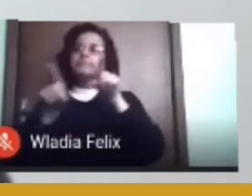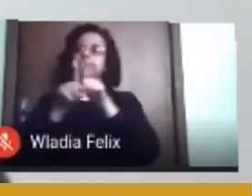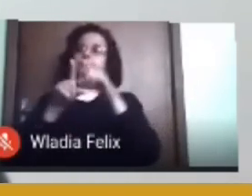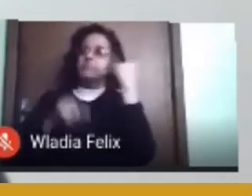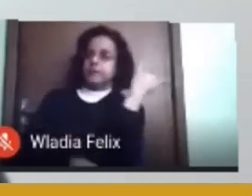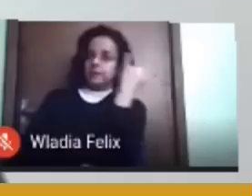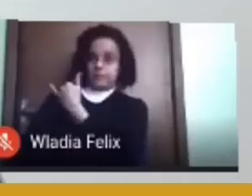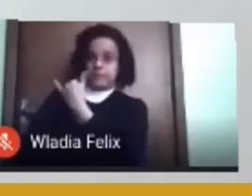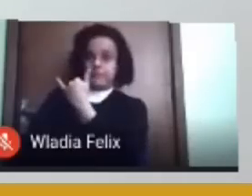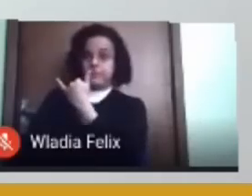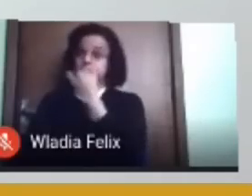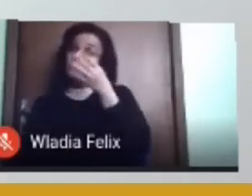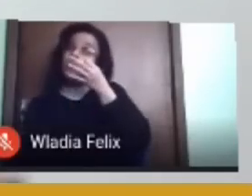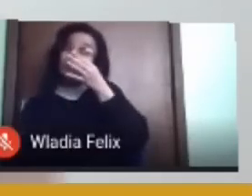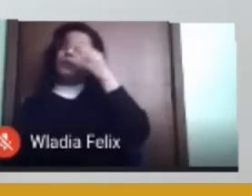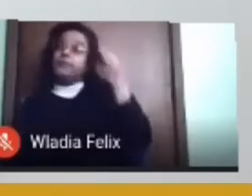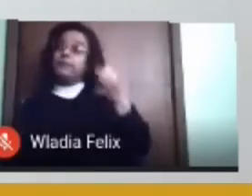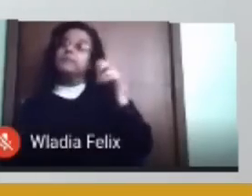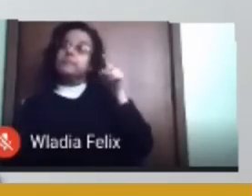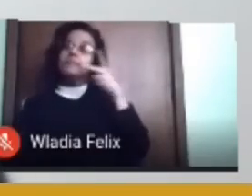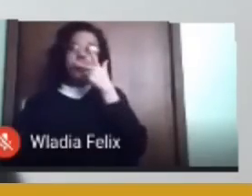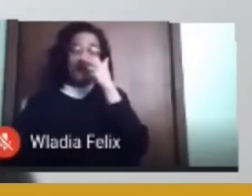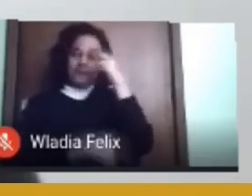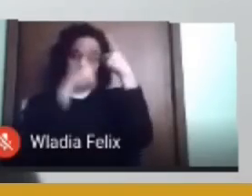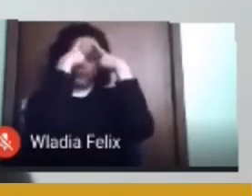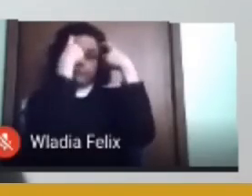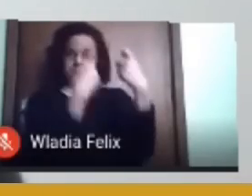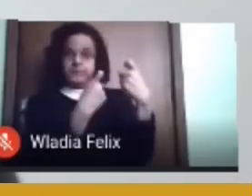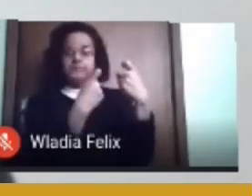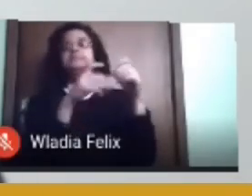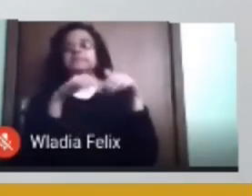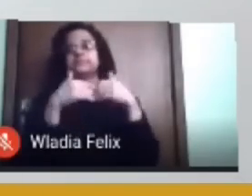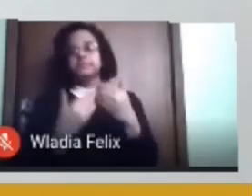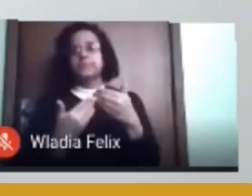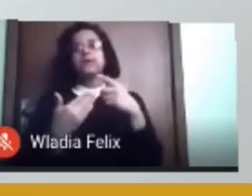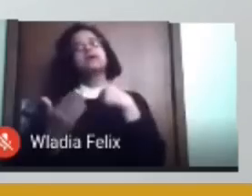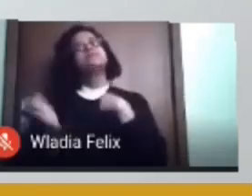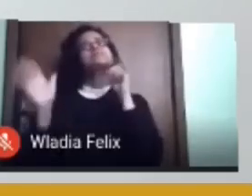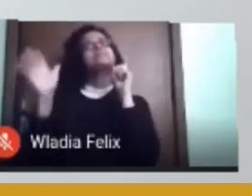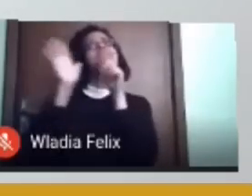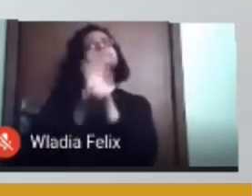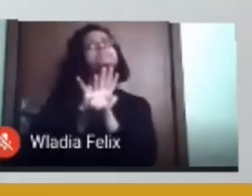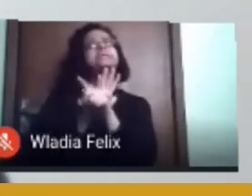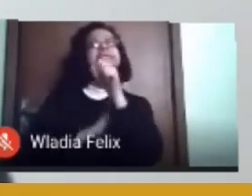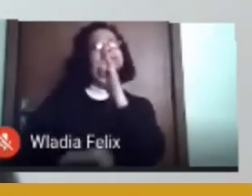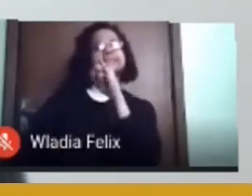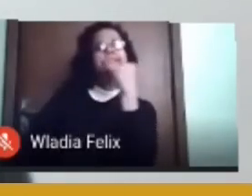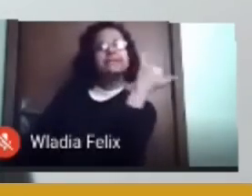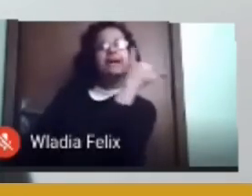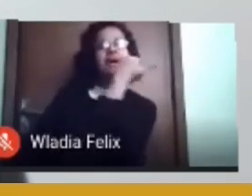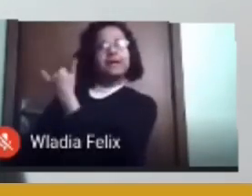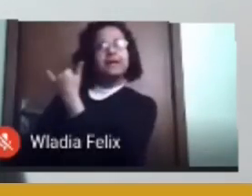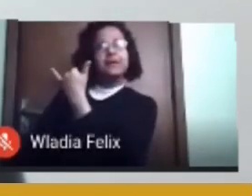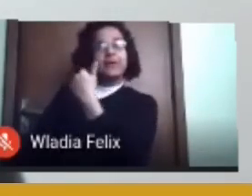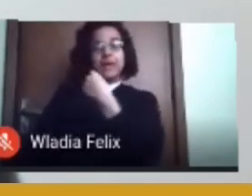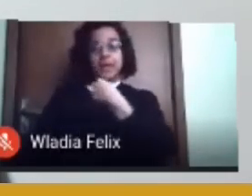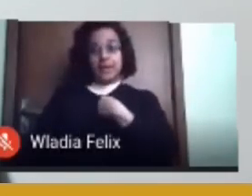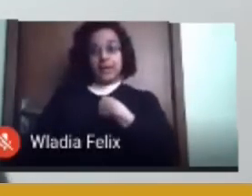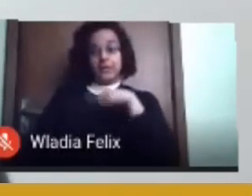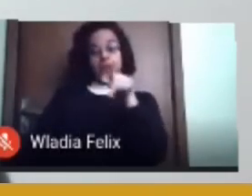uma pergunta. E se a denúncia que eu, professora, fizer não for comprovada, o que